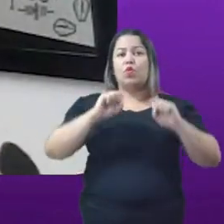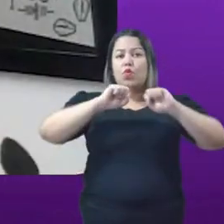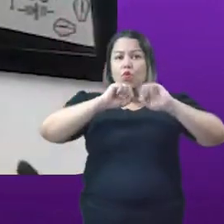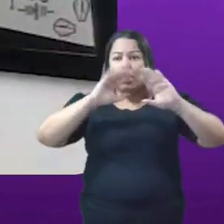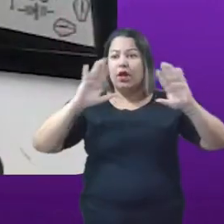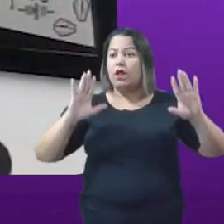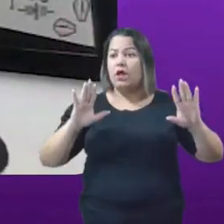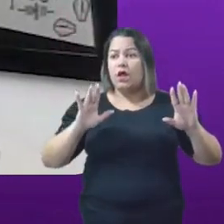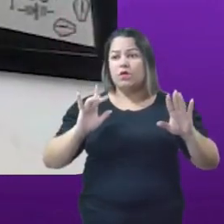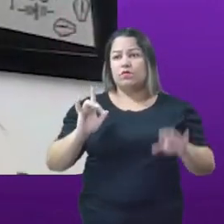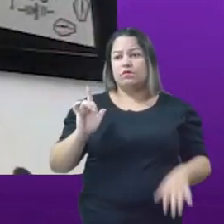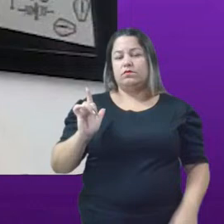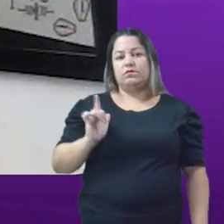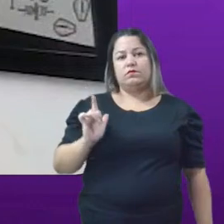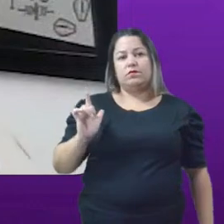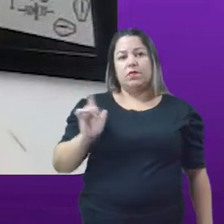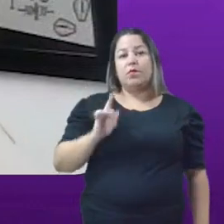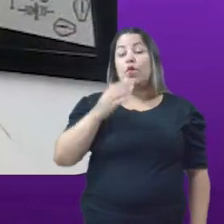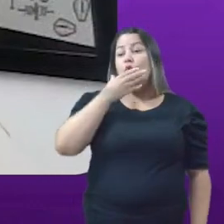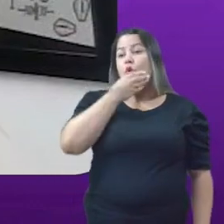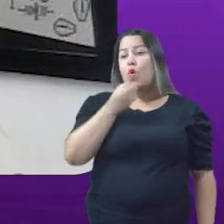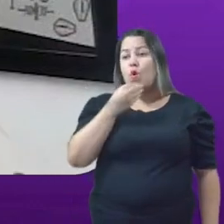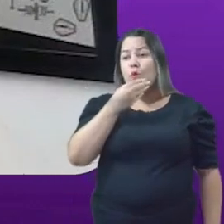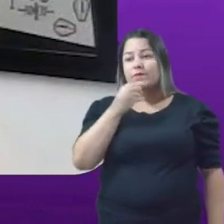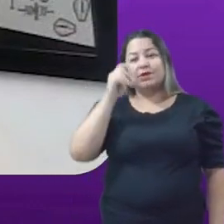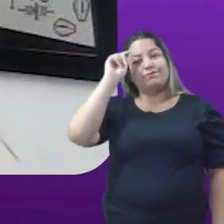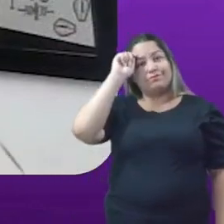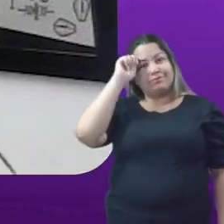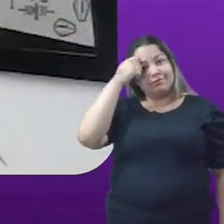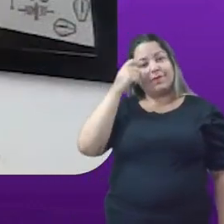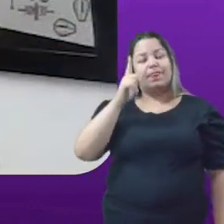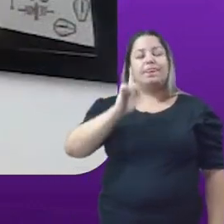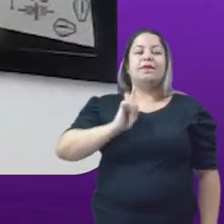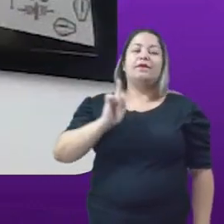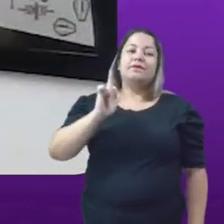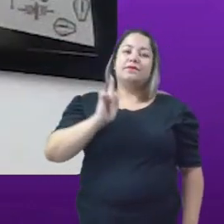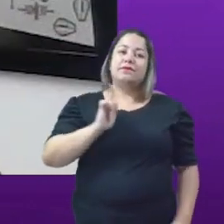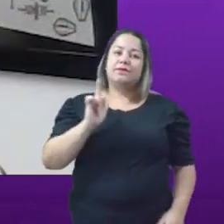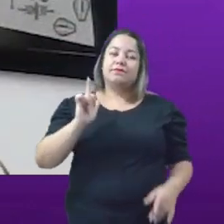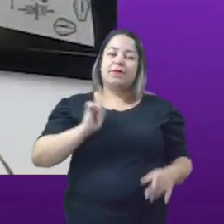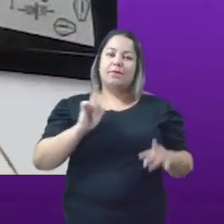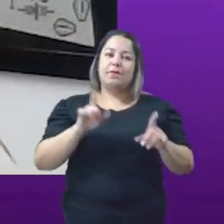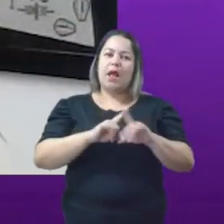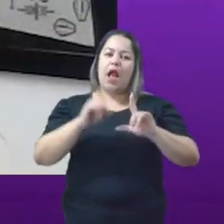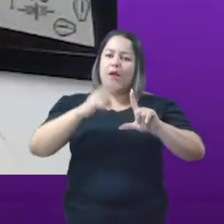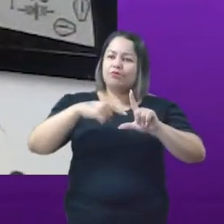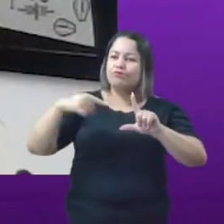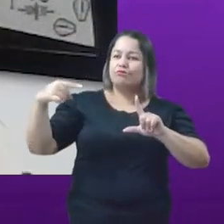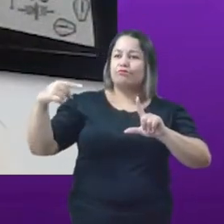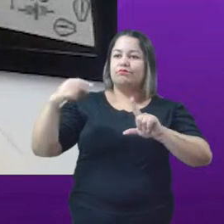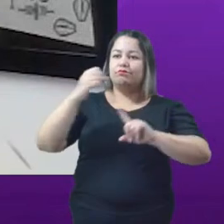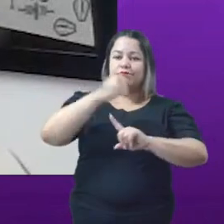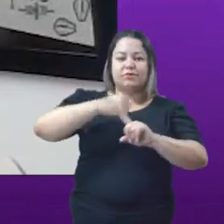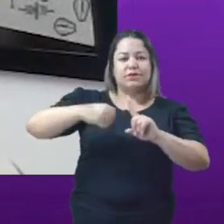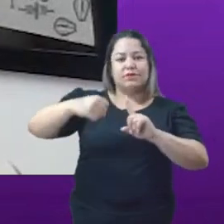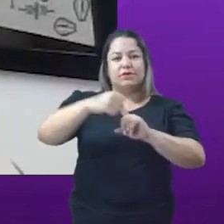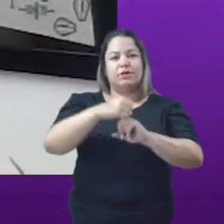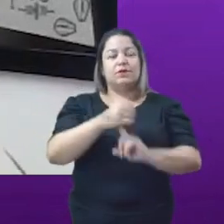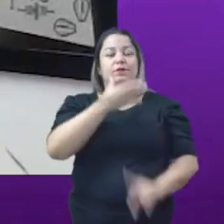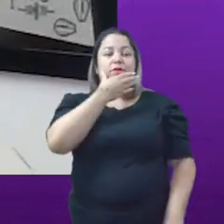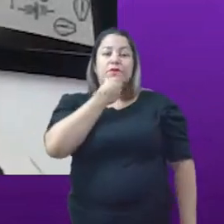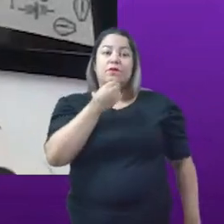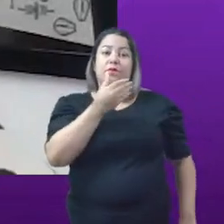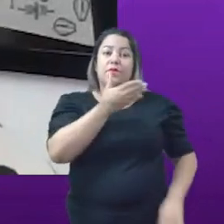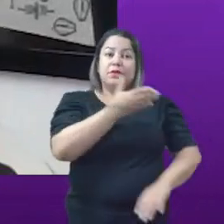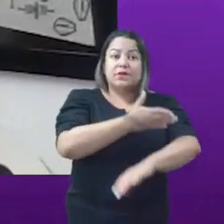né? Isso não é dito. Mas o homem negro, ele está no seu papel à margem da sociedade, né? Muitos homens brancos se